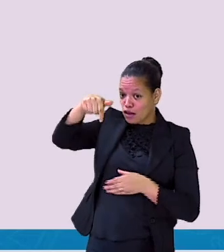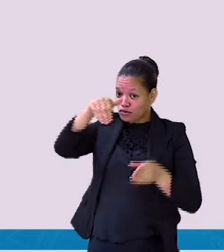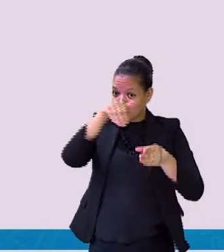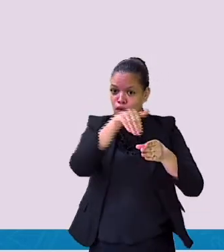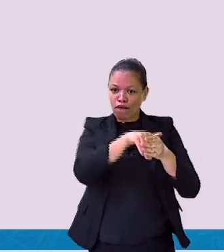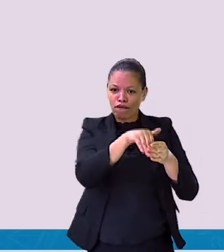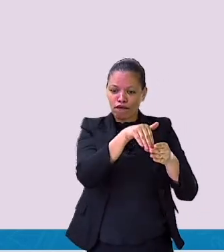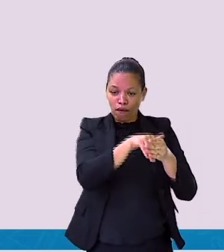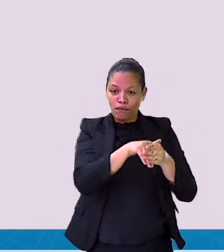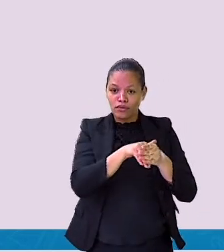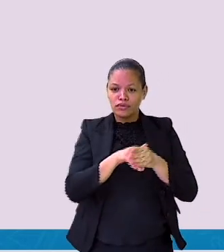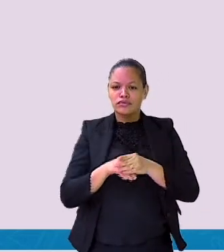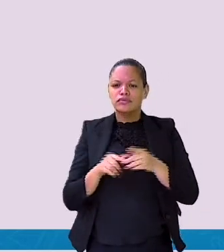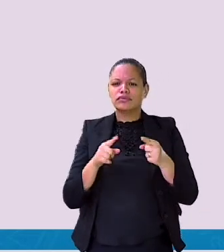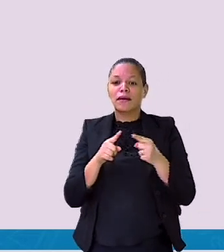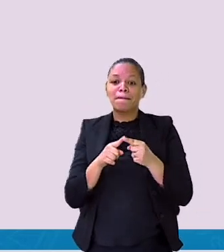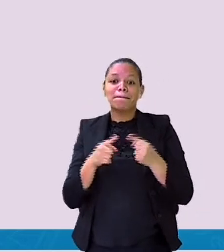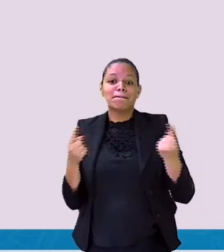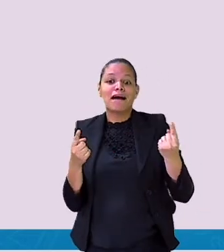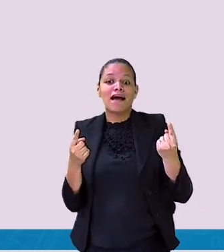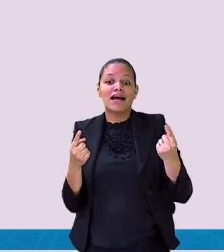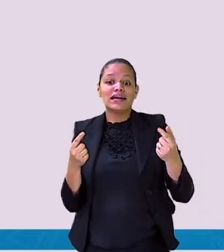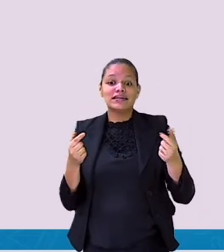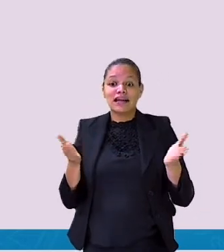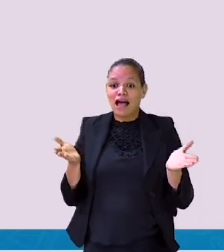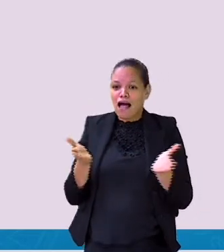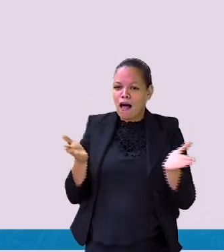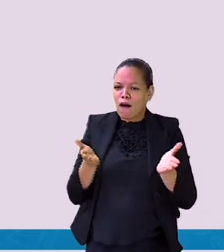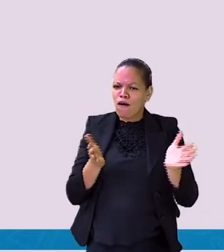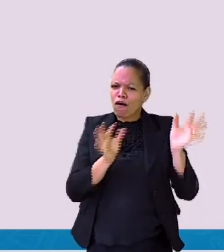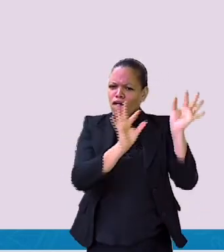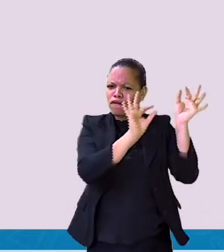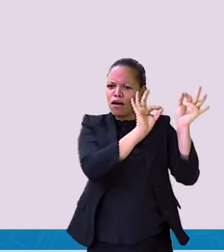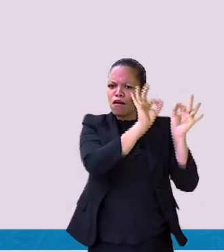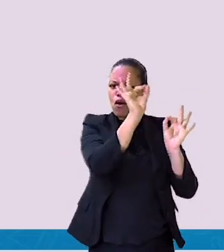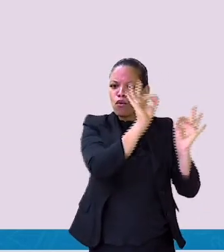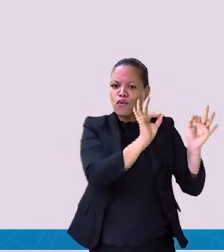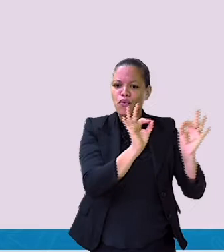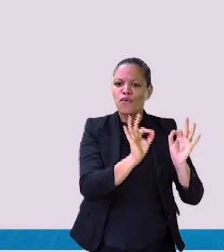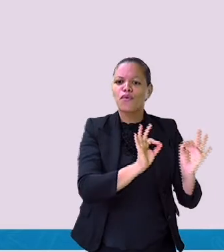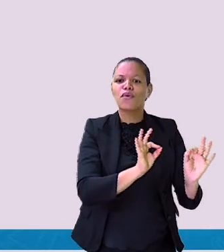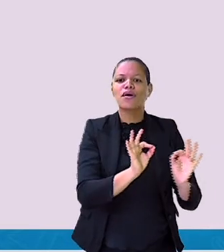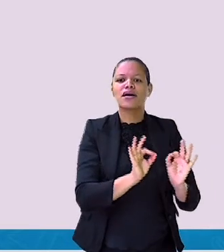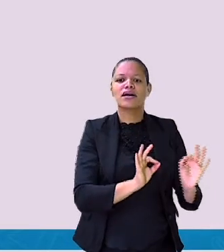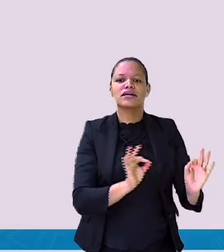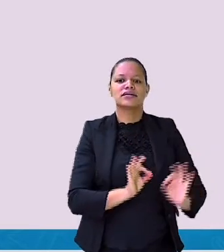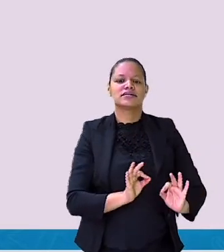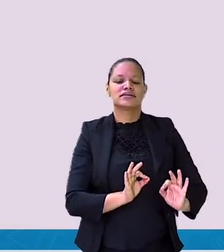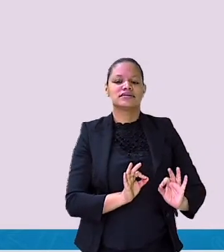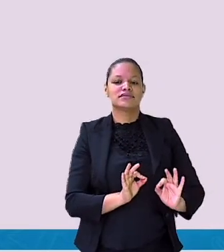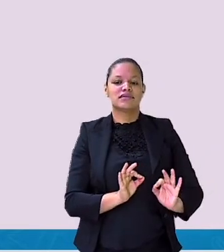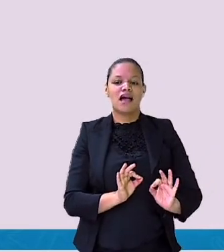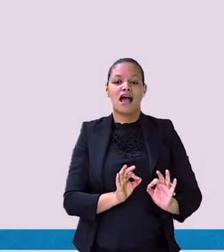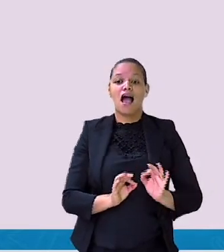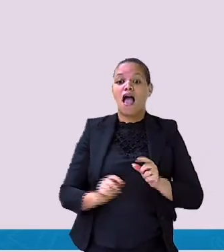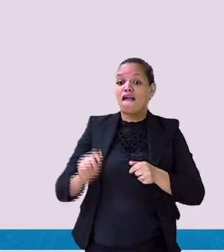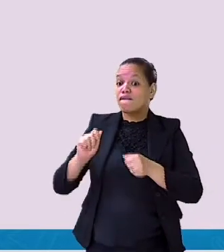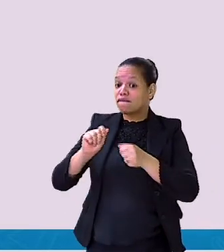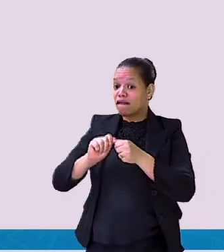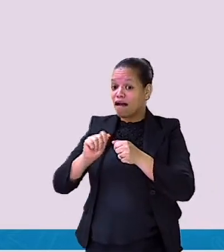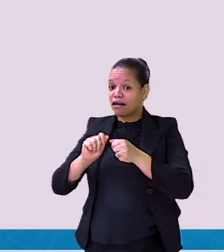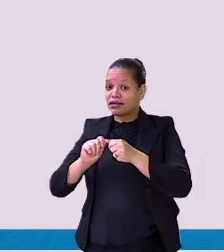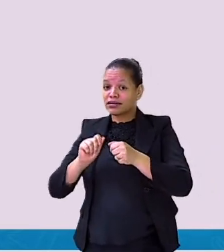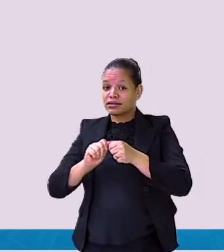ó. 9 menos 7. Essa conta aí vocês já estão craques de cabeça. Eu sei que a diferença